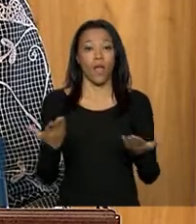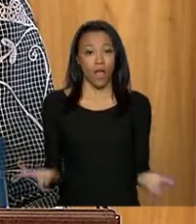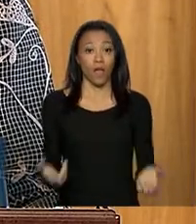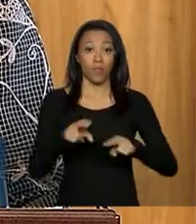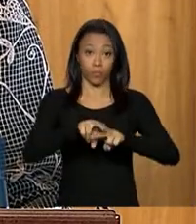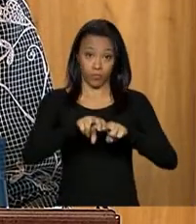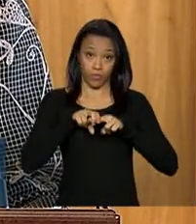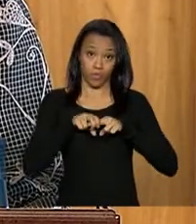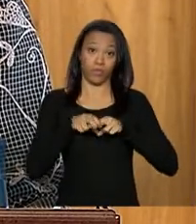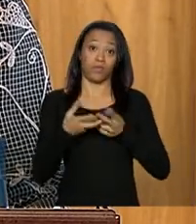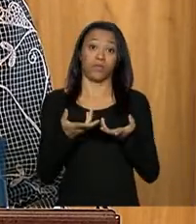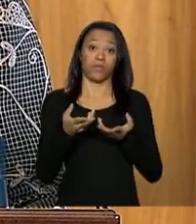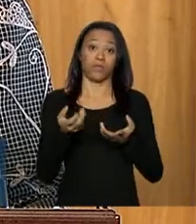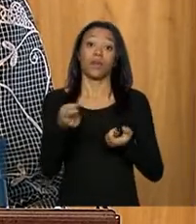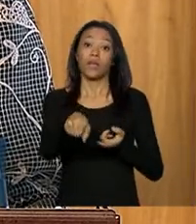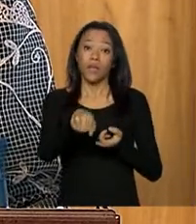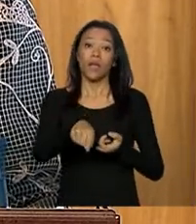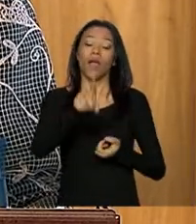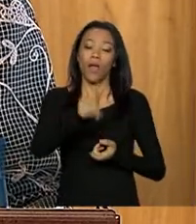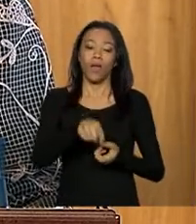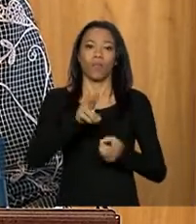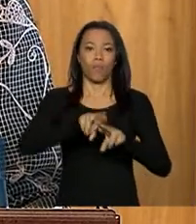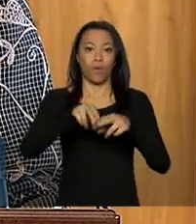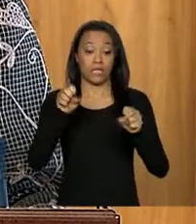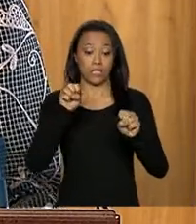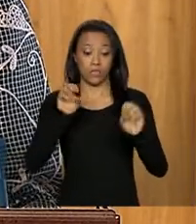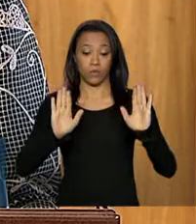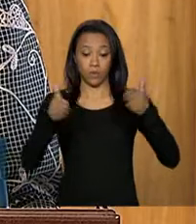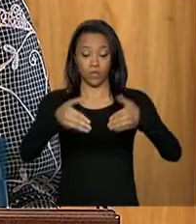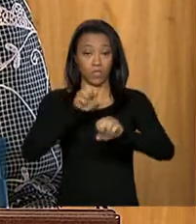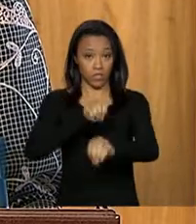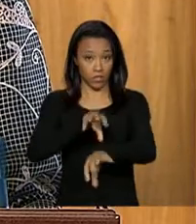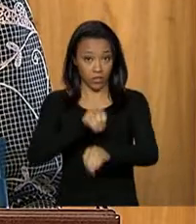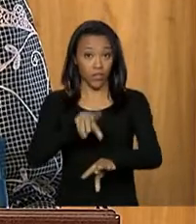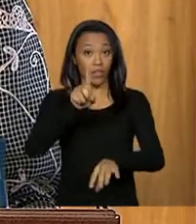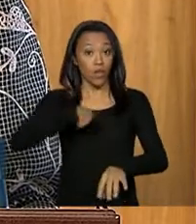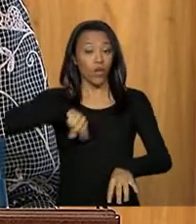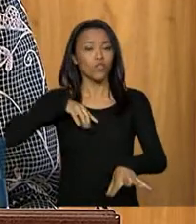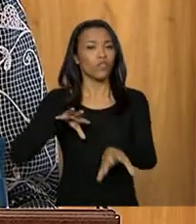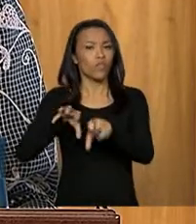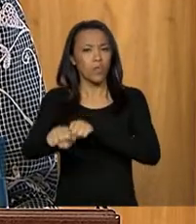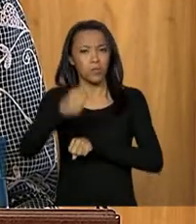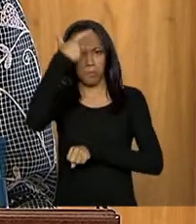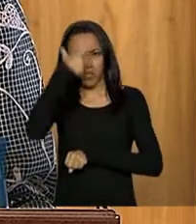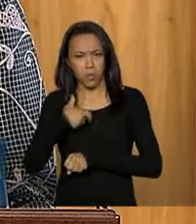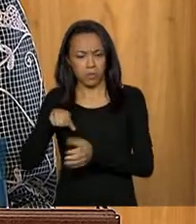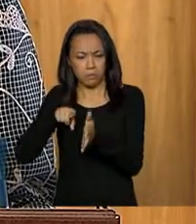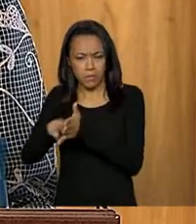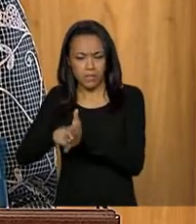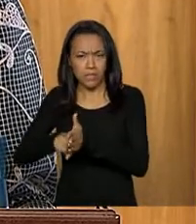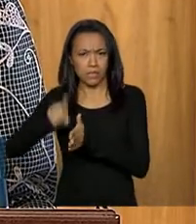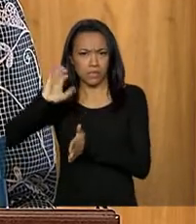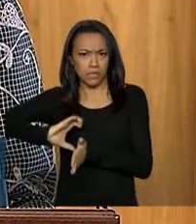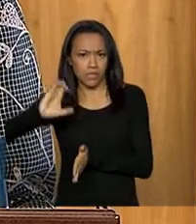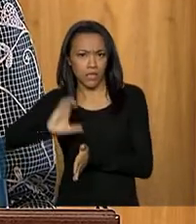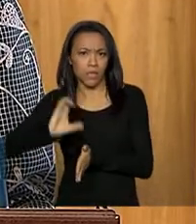da educação também que estamos formando cientistas, pesquisadores e técnicos para que o